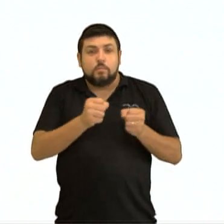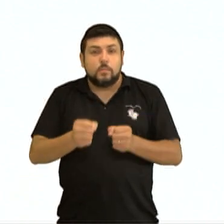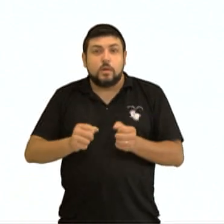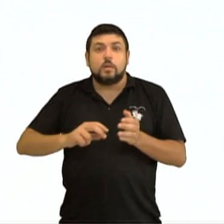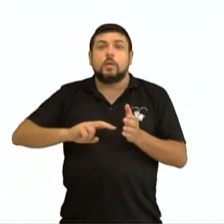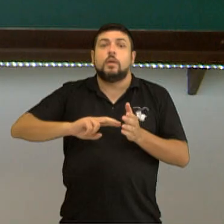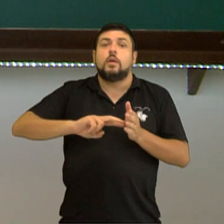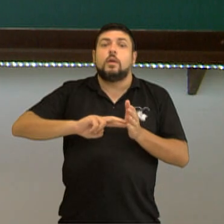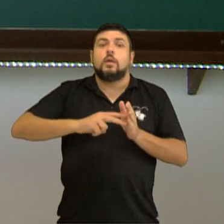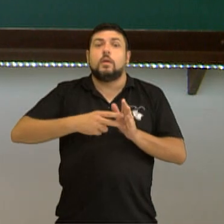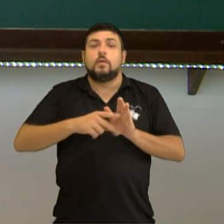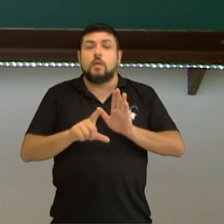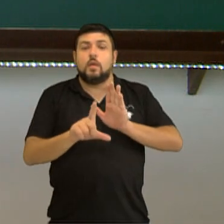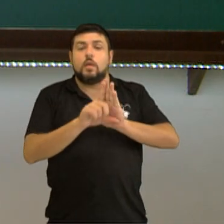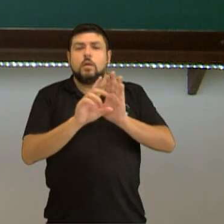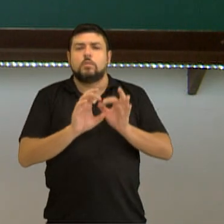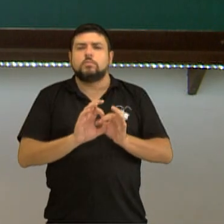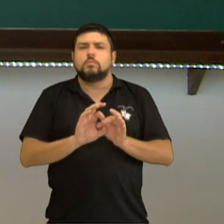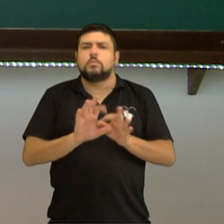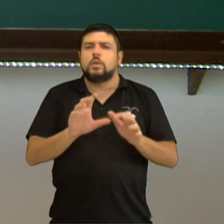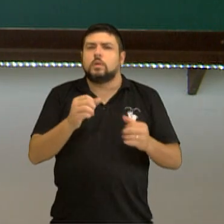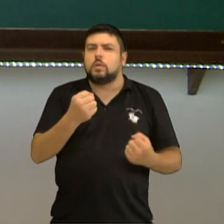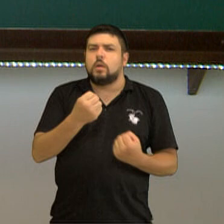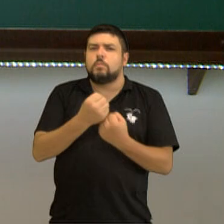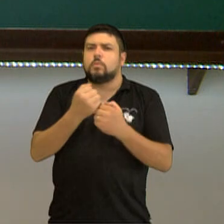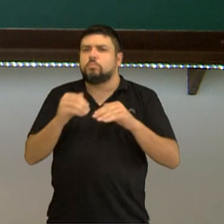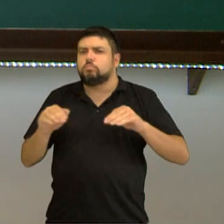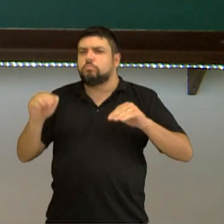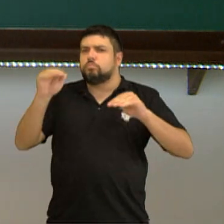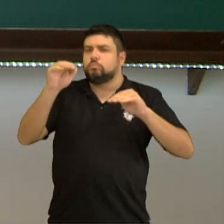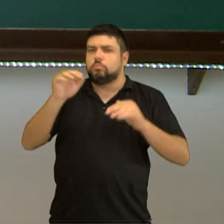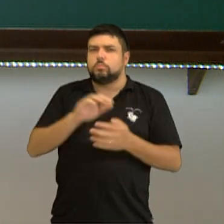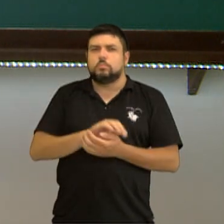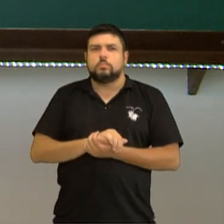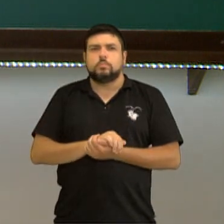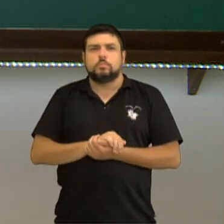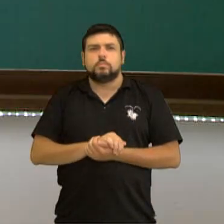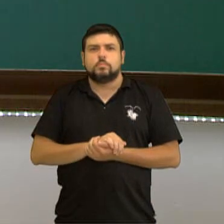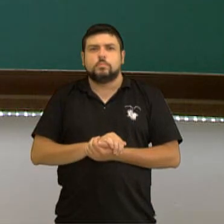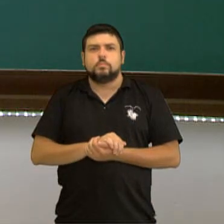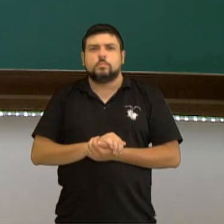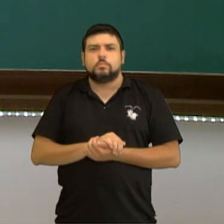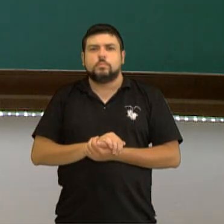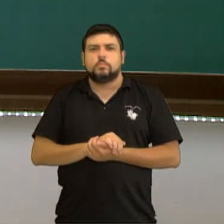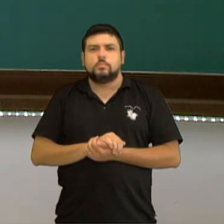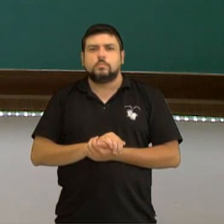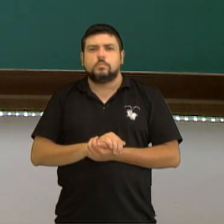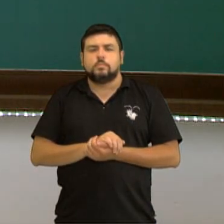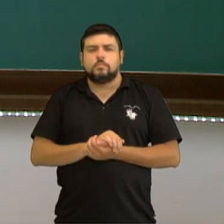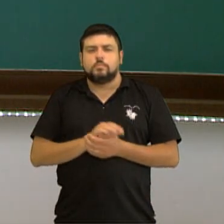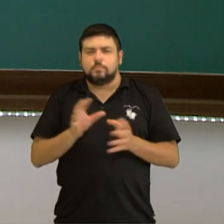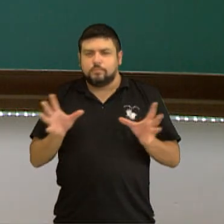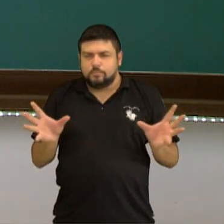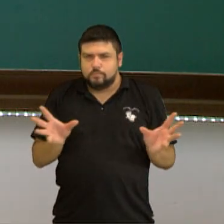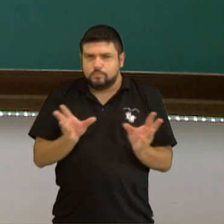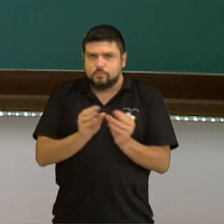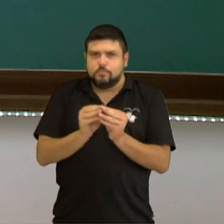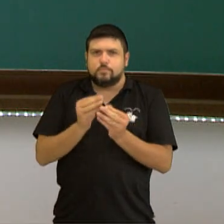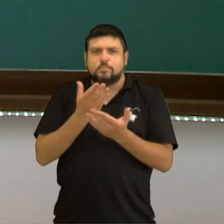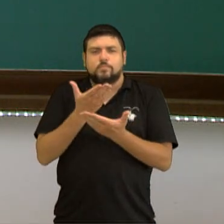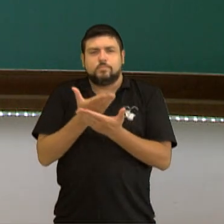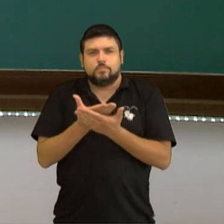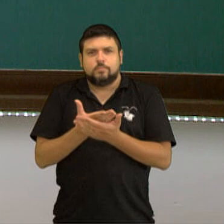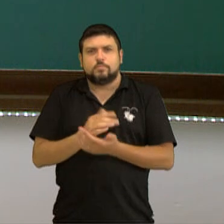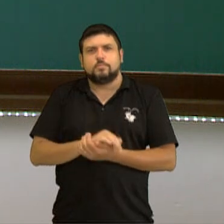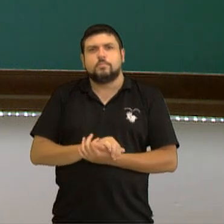do uso do poder. Tranquilo, pessoal? Vamos lá? Para a gente estar encerrando aí, né, fica esse pensamento de